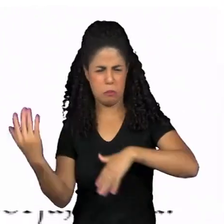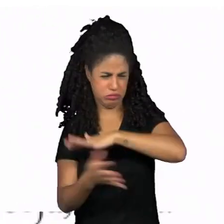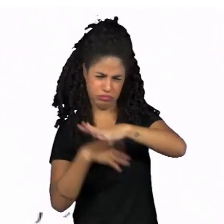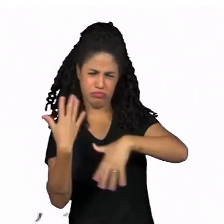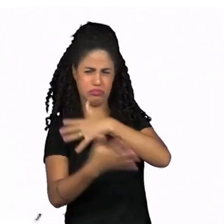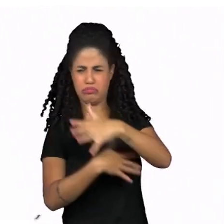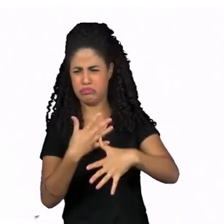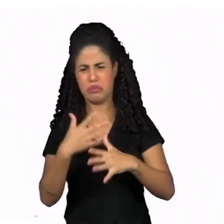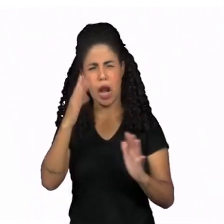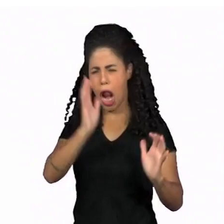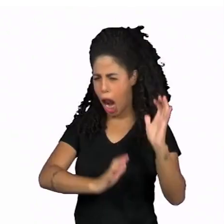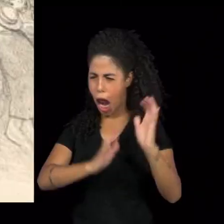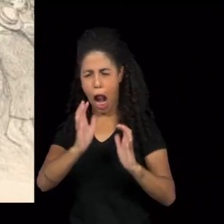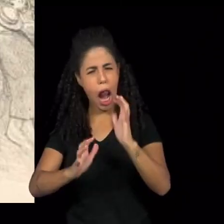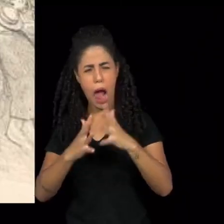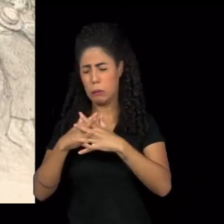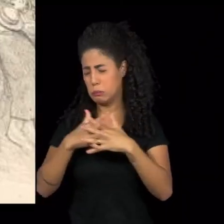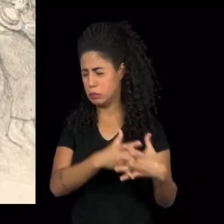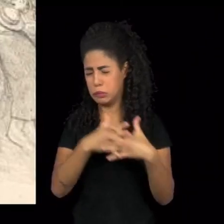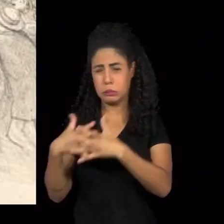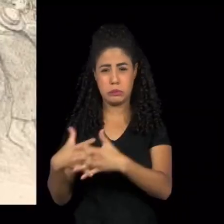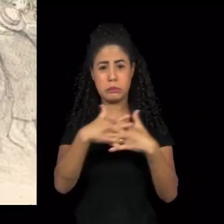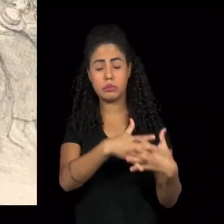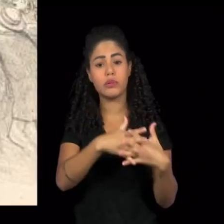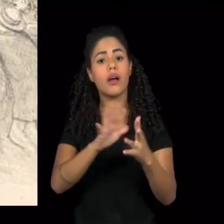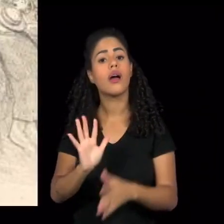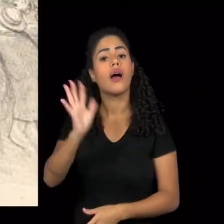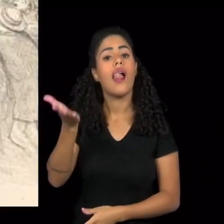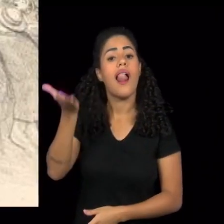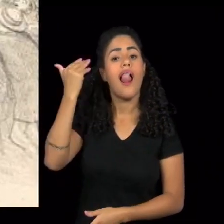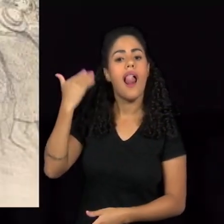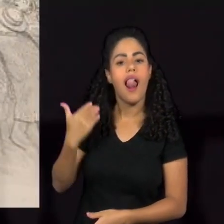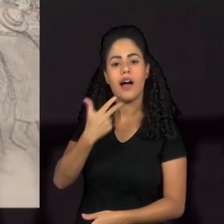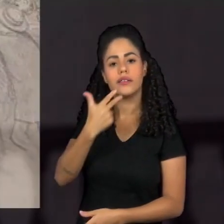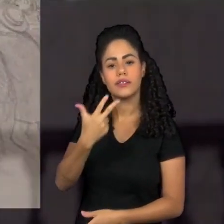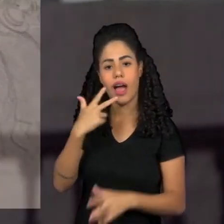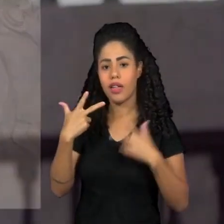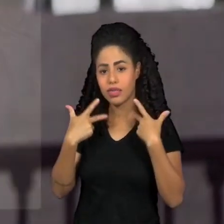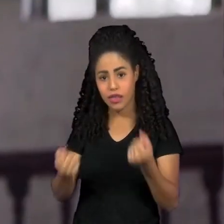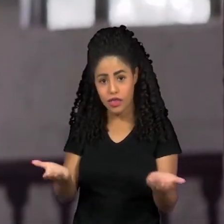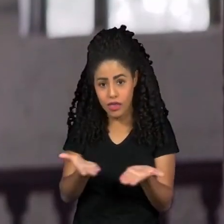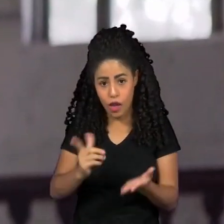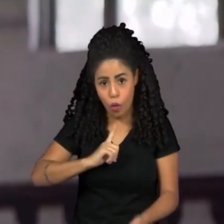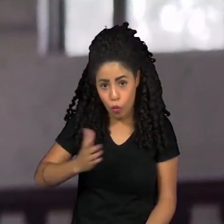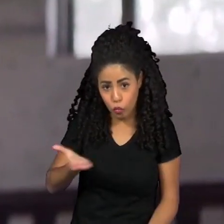desordem ou bagunça, tornando-se um vocábulo da nossa língua.